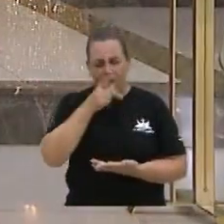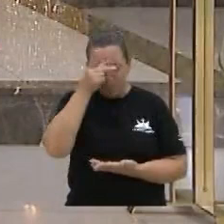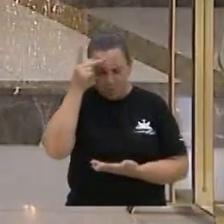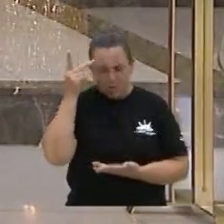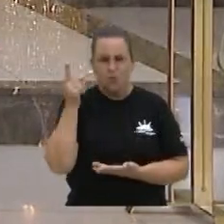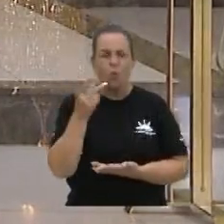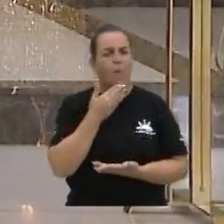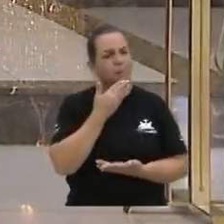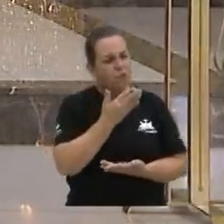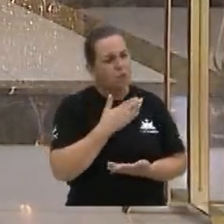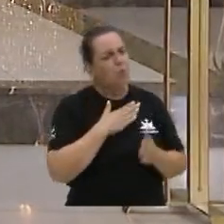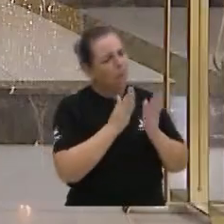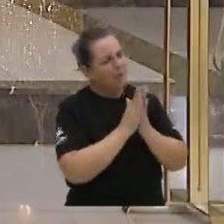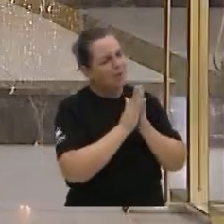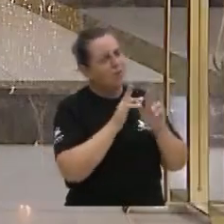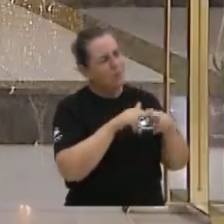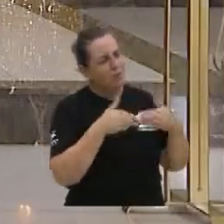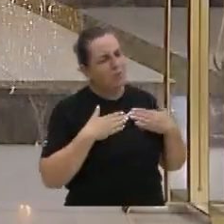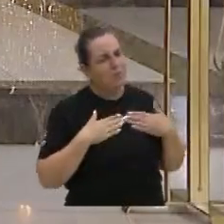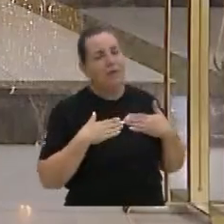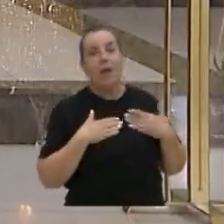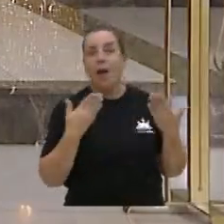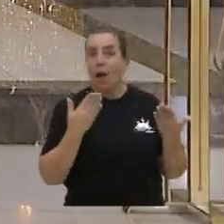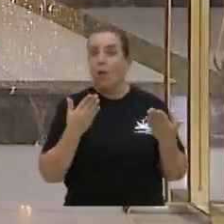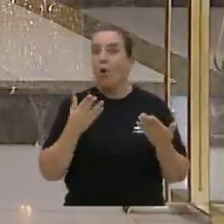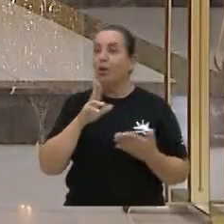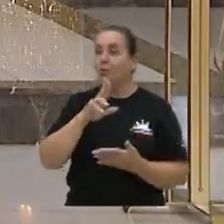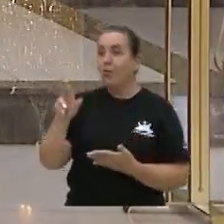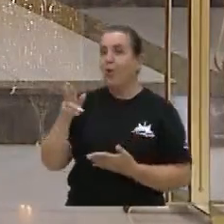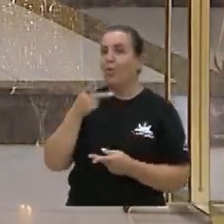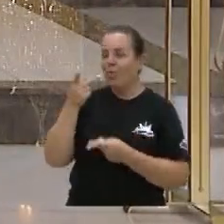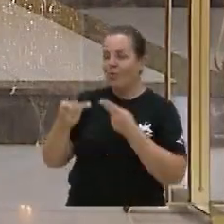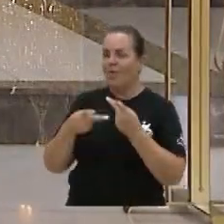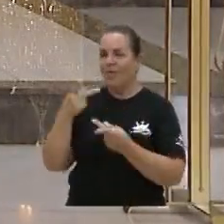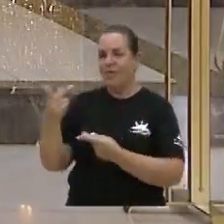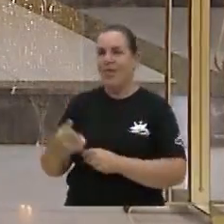mim. É hora de você dizer os nomes,